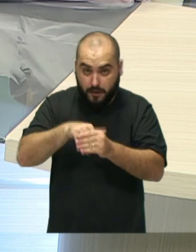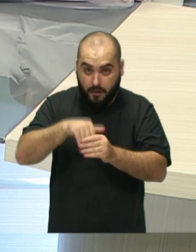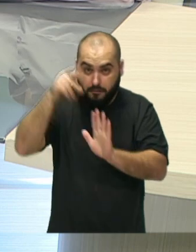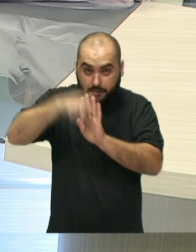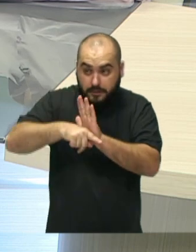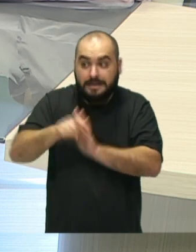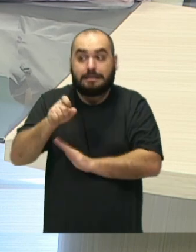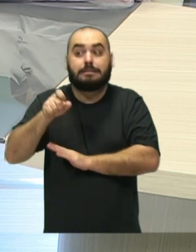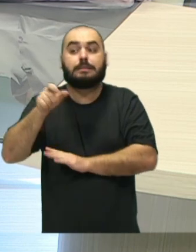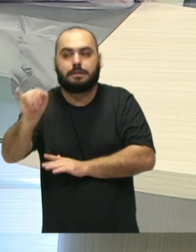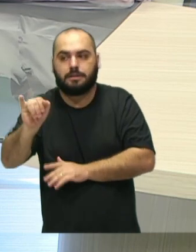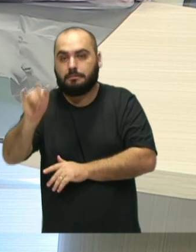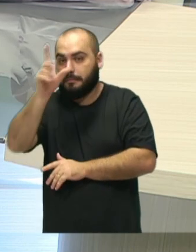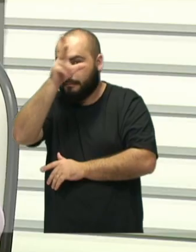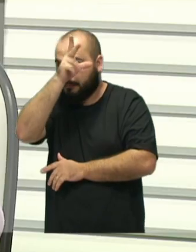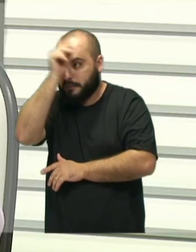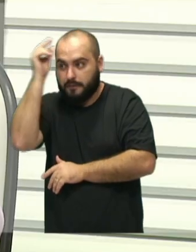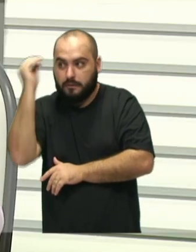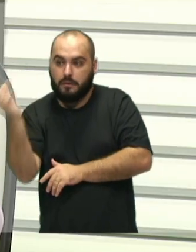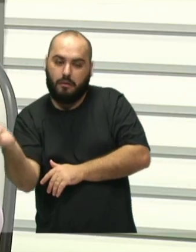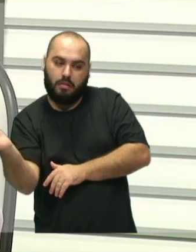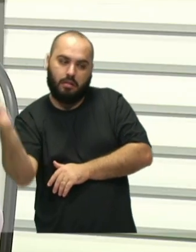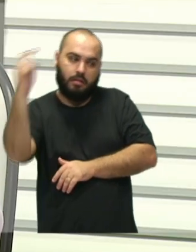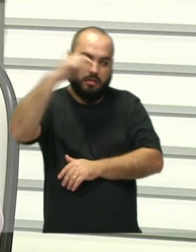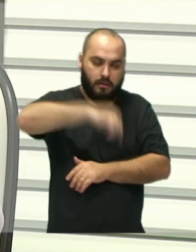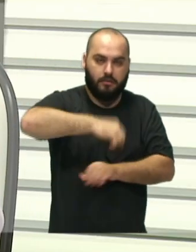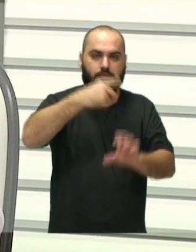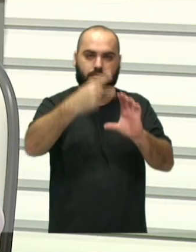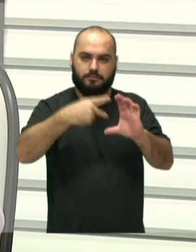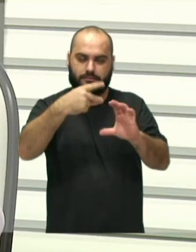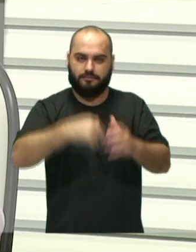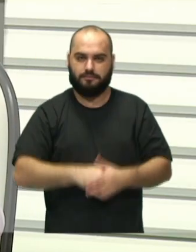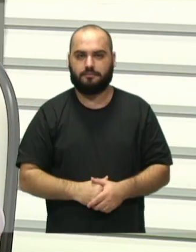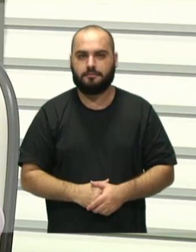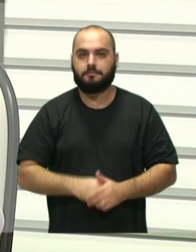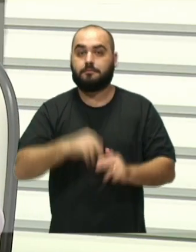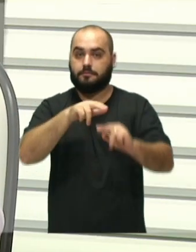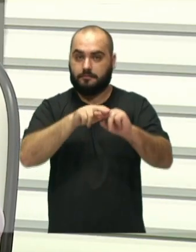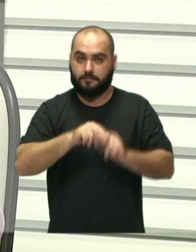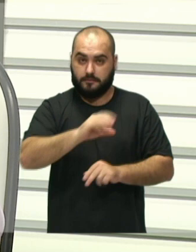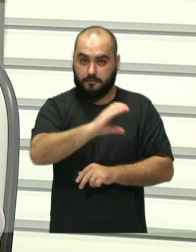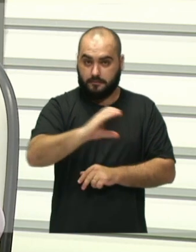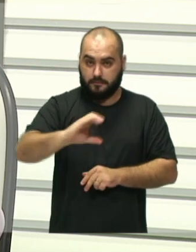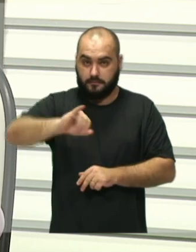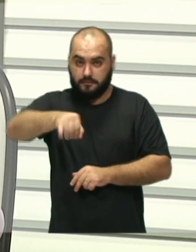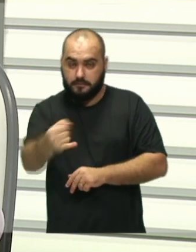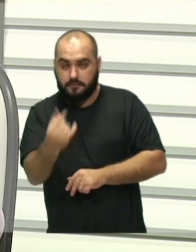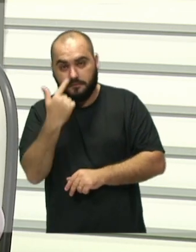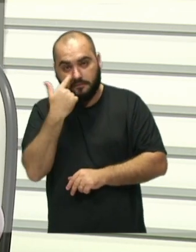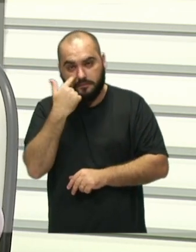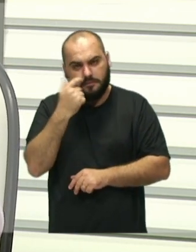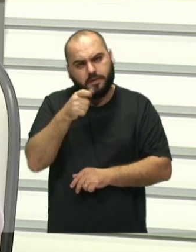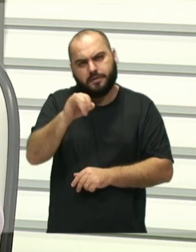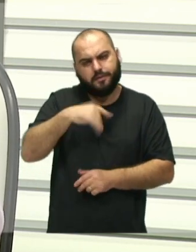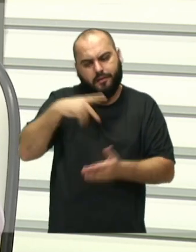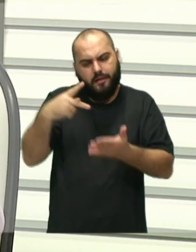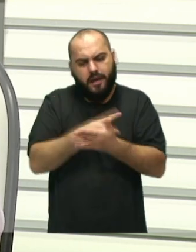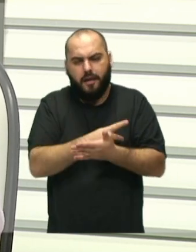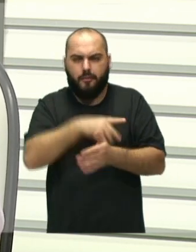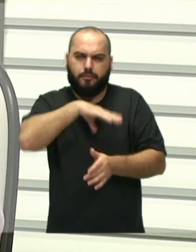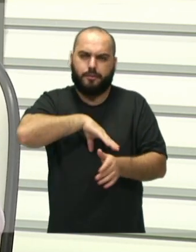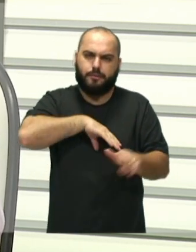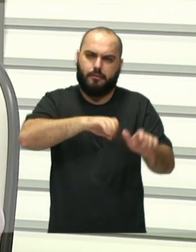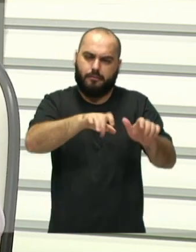quando o Executivo encaminha para carro então a ccj ela tá pra valer a para verificar o visto origi erro de digitação